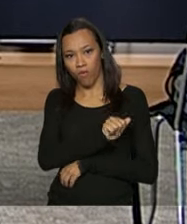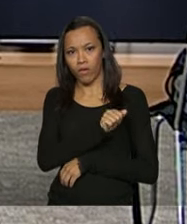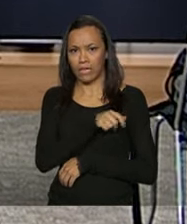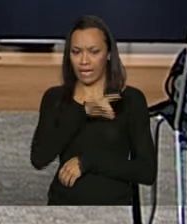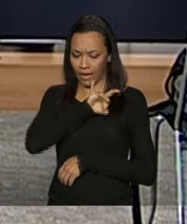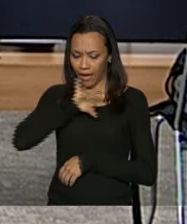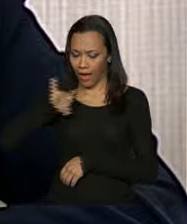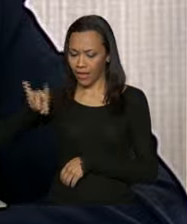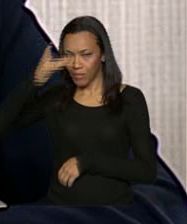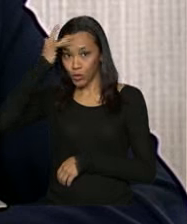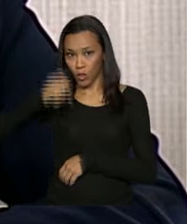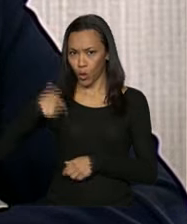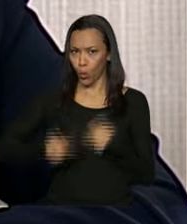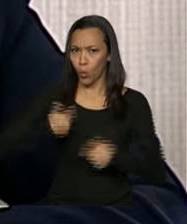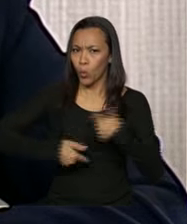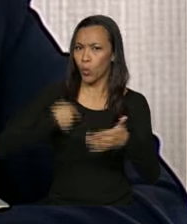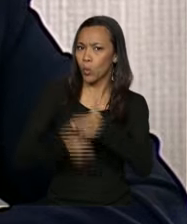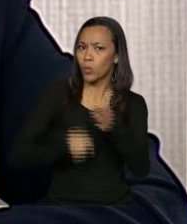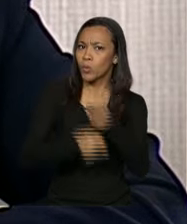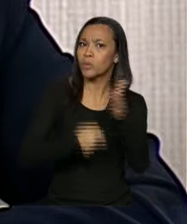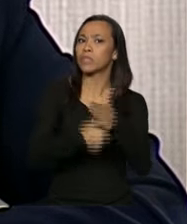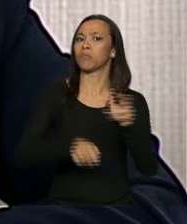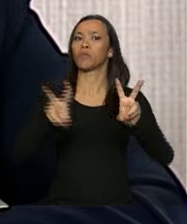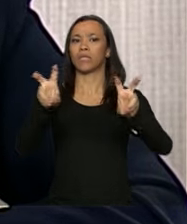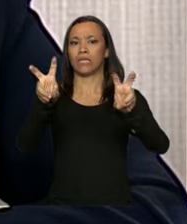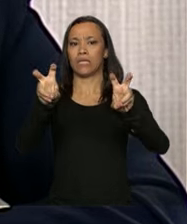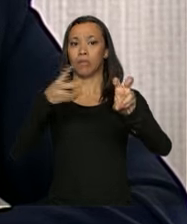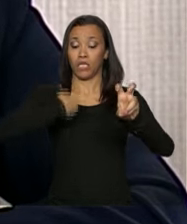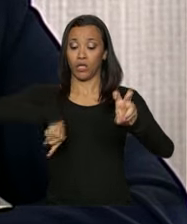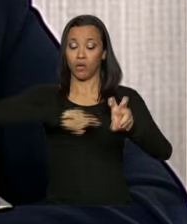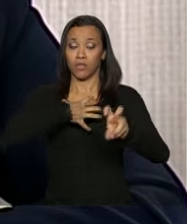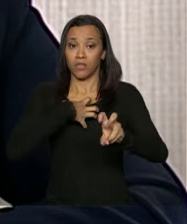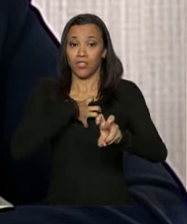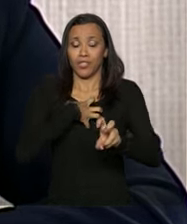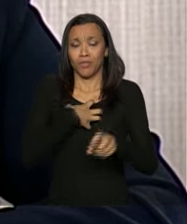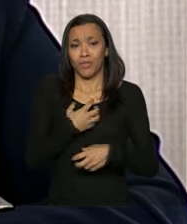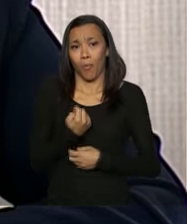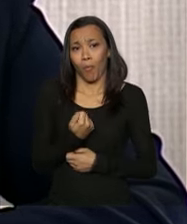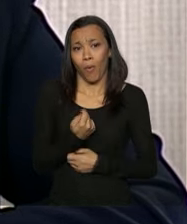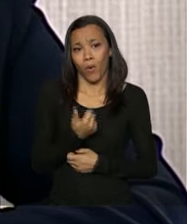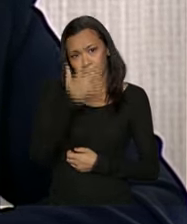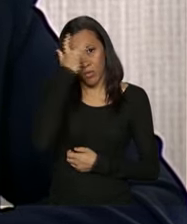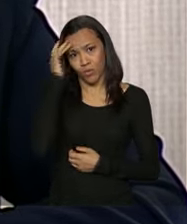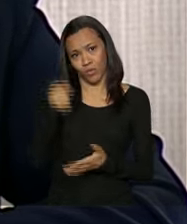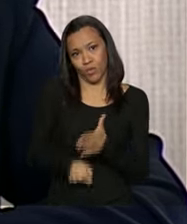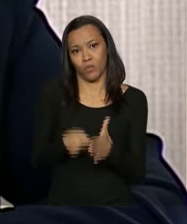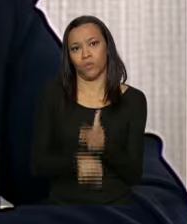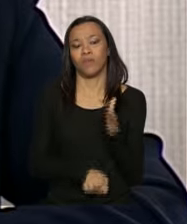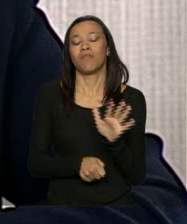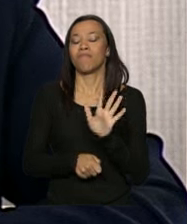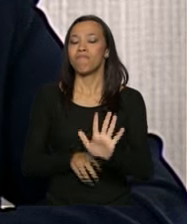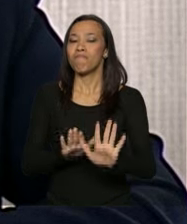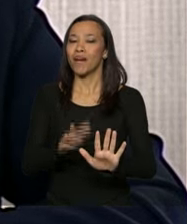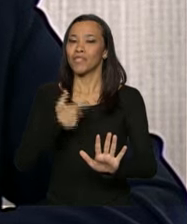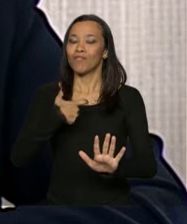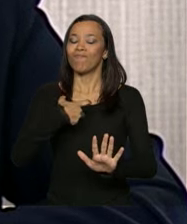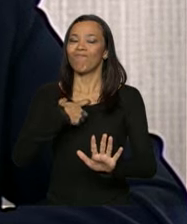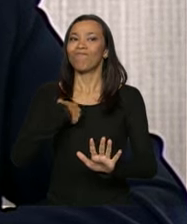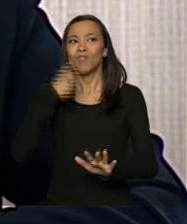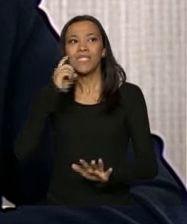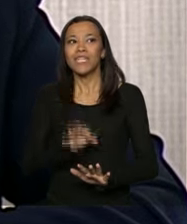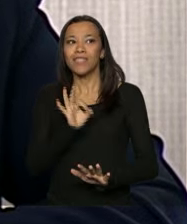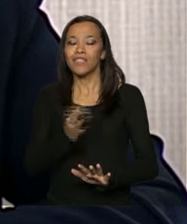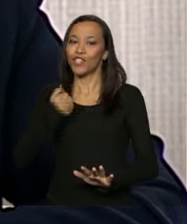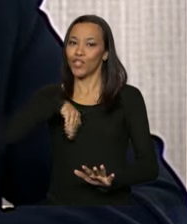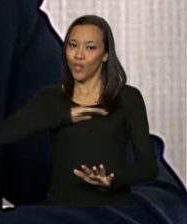em que nós nos sentimos às vezes na minoria, mas eu tenho absoluta certeza que nós estamos do